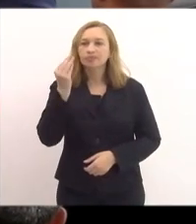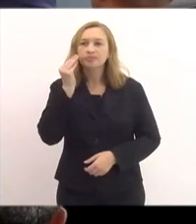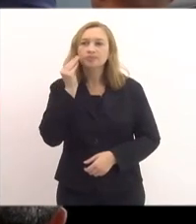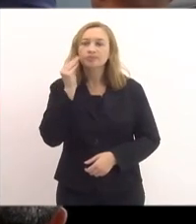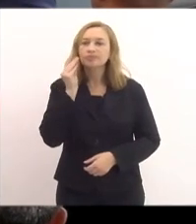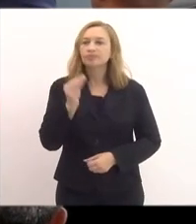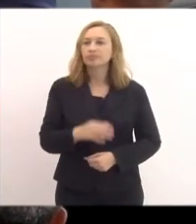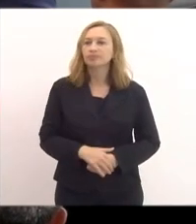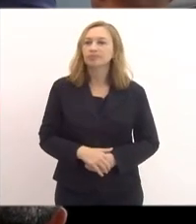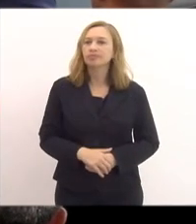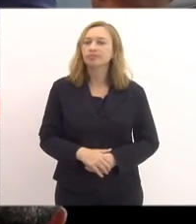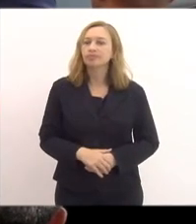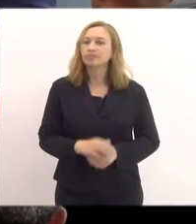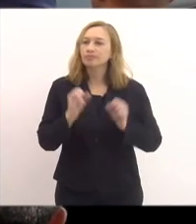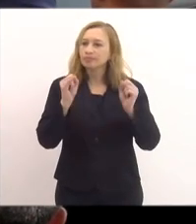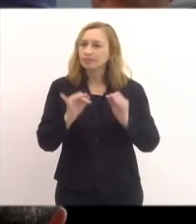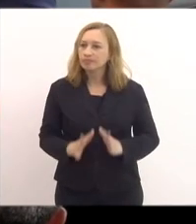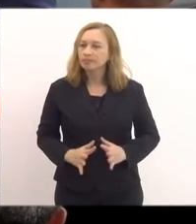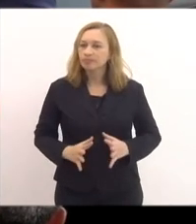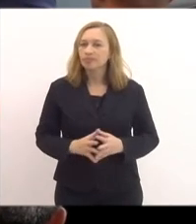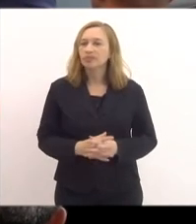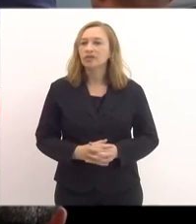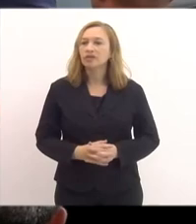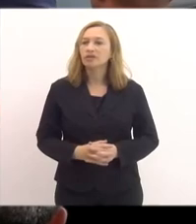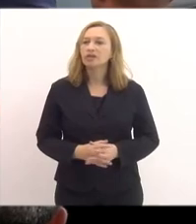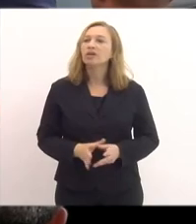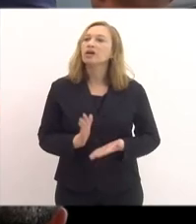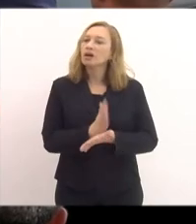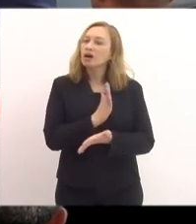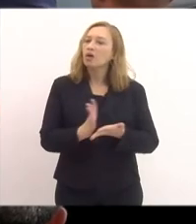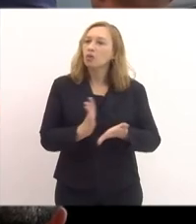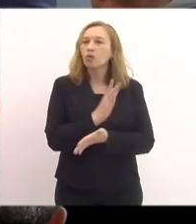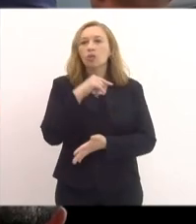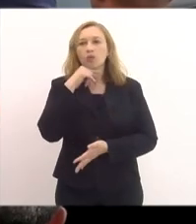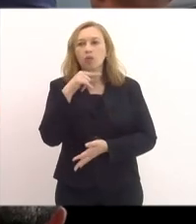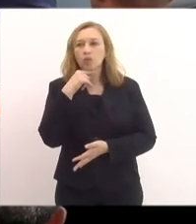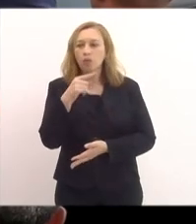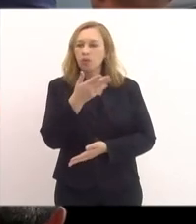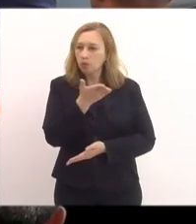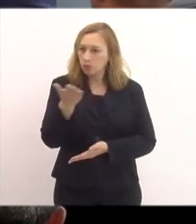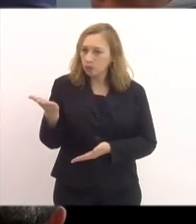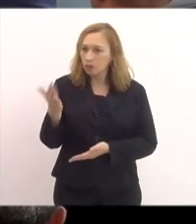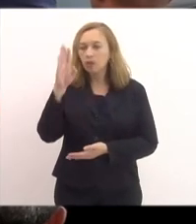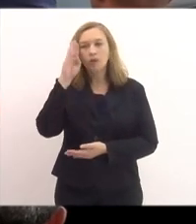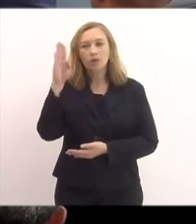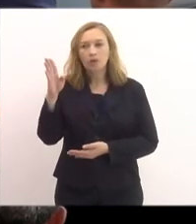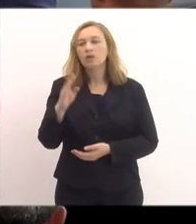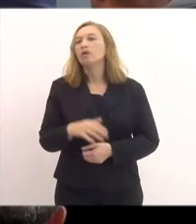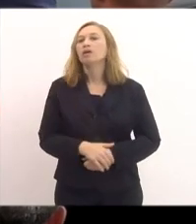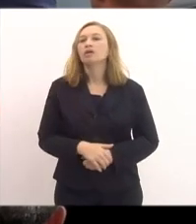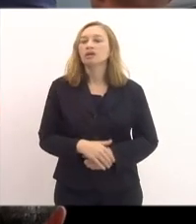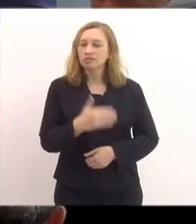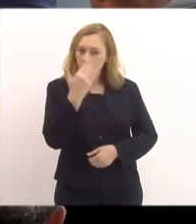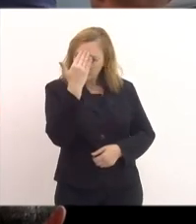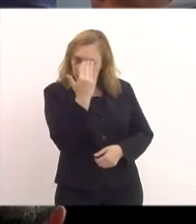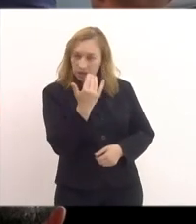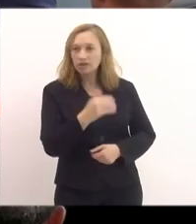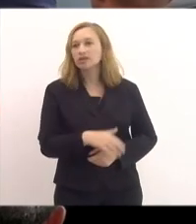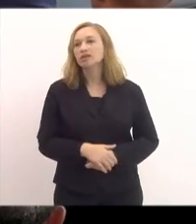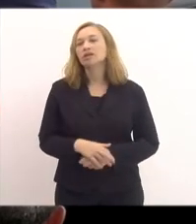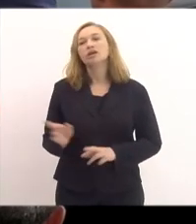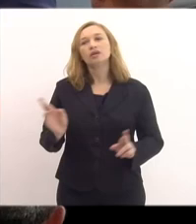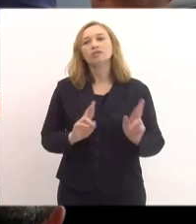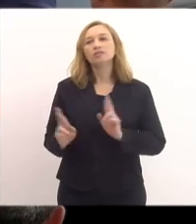oportunidade para tentar esclarecer algumas dúvidas de vocês, né, principalmente. Te agradeço. Em relação